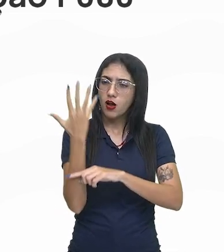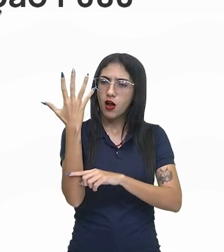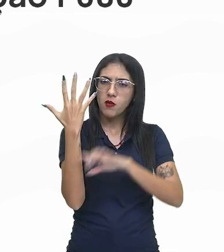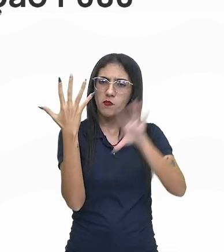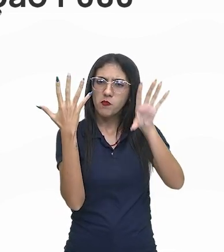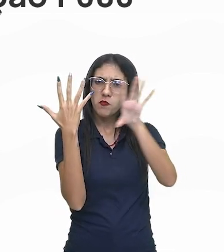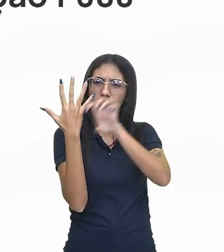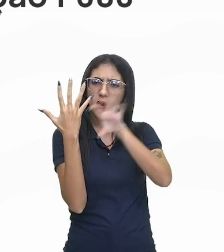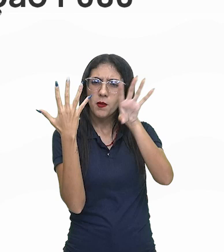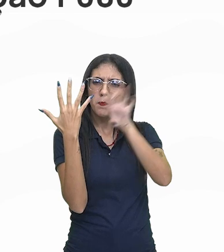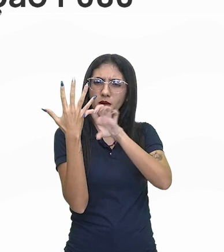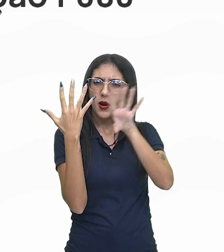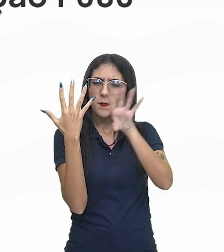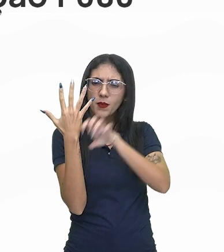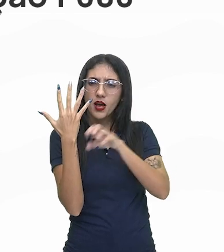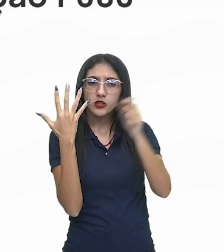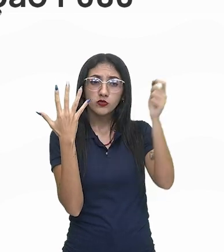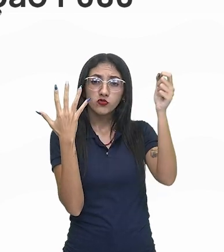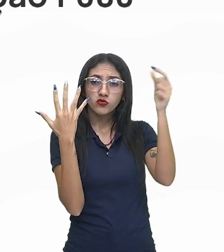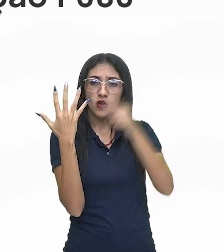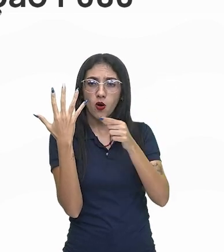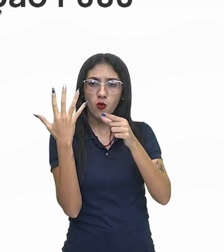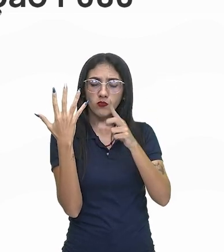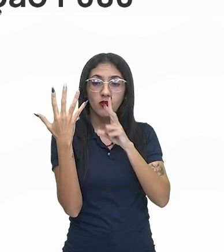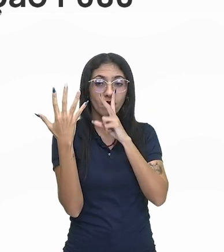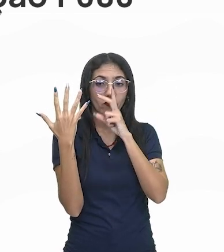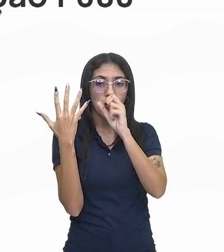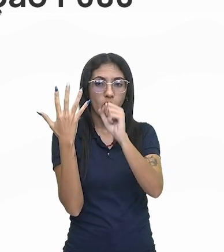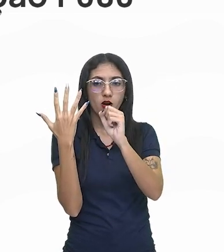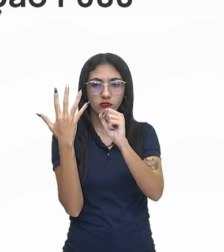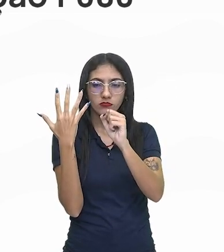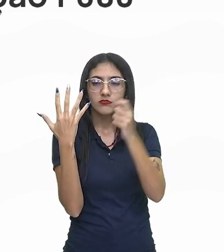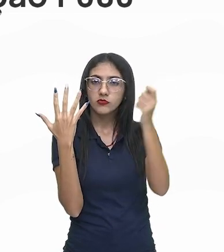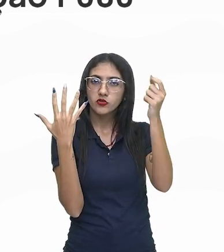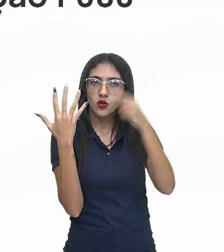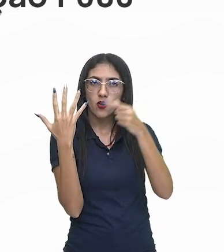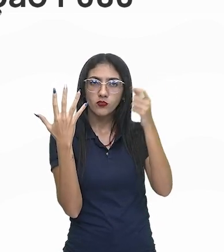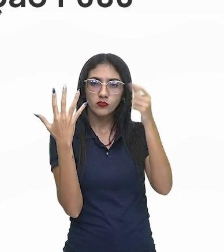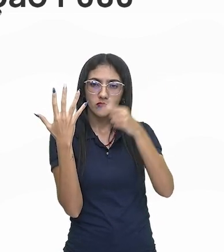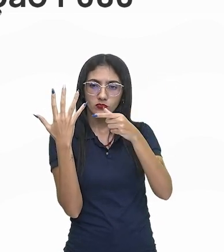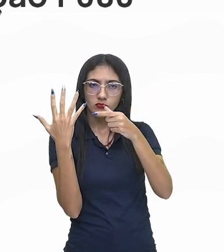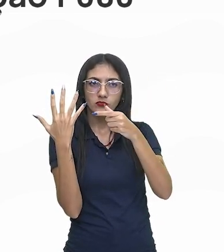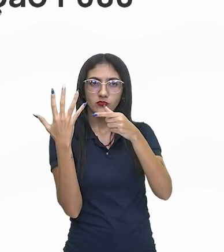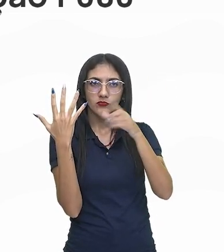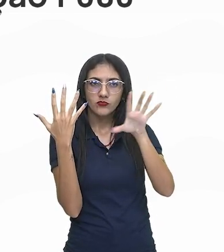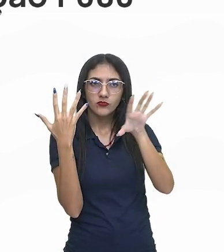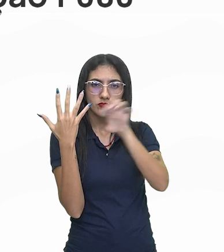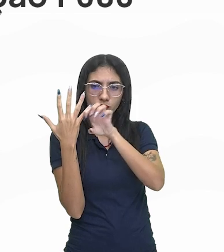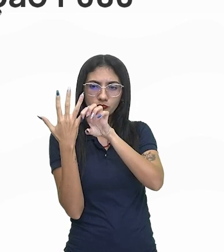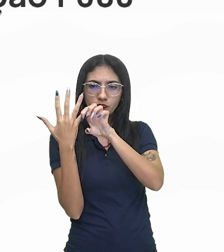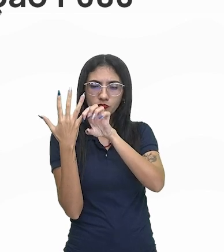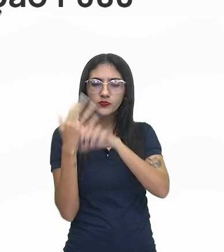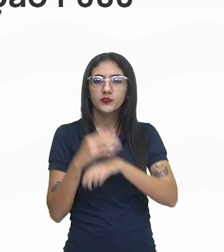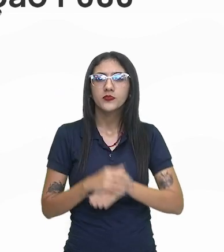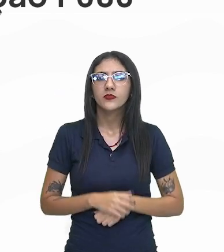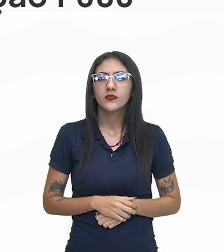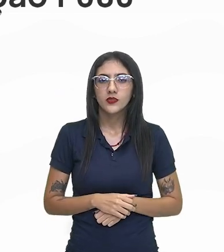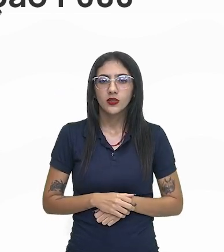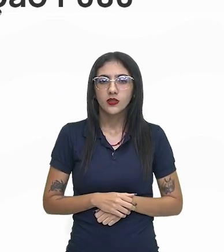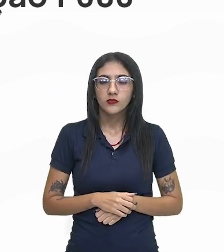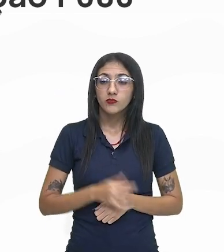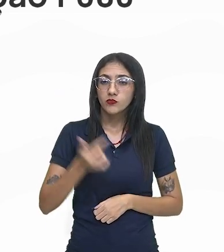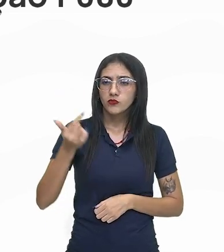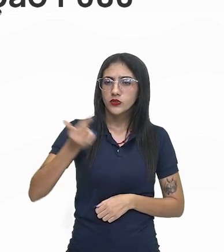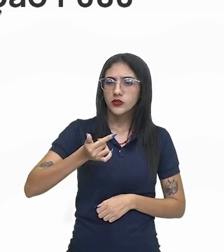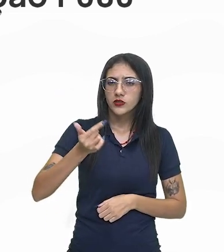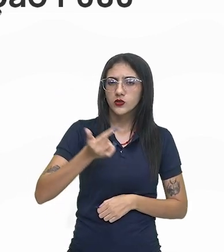de comprimento de onda em torno de 700 nanômetros. E o fotossistema 2,